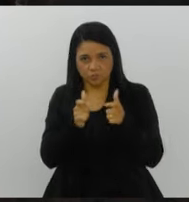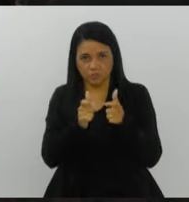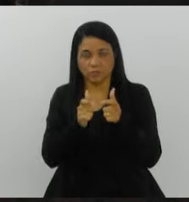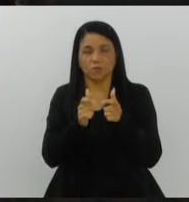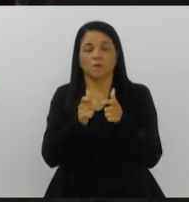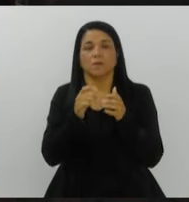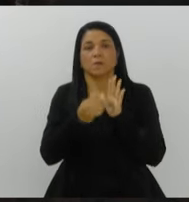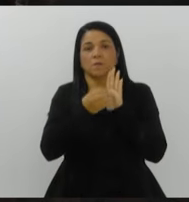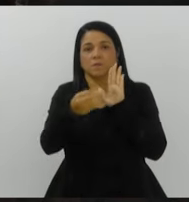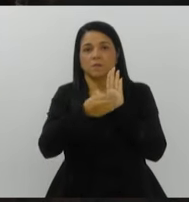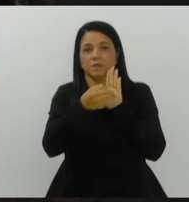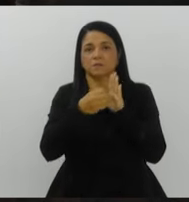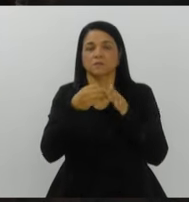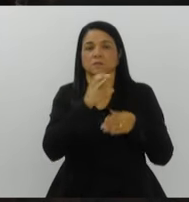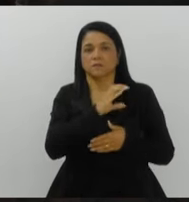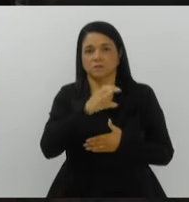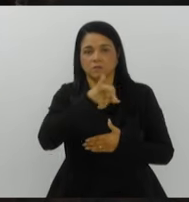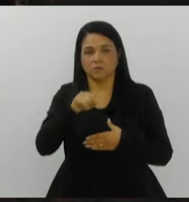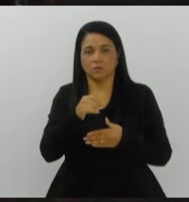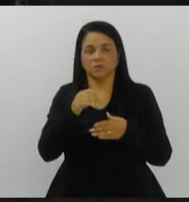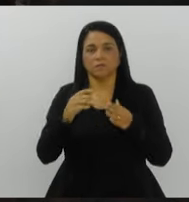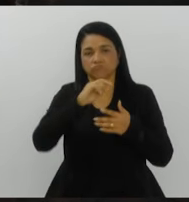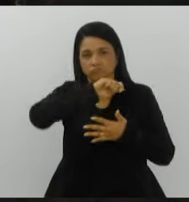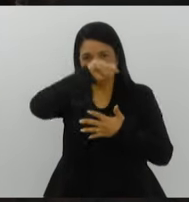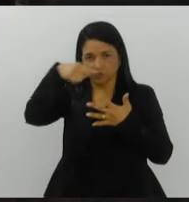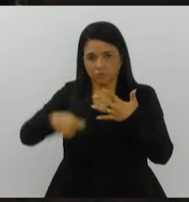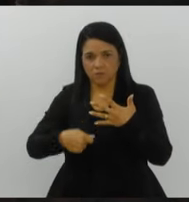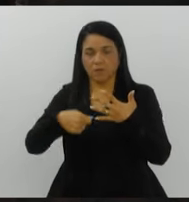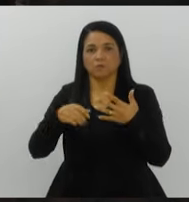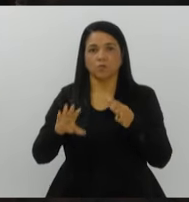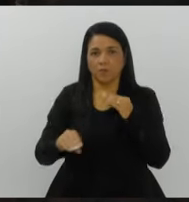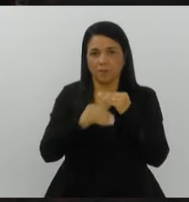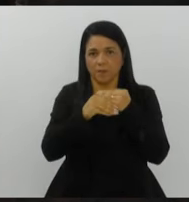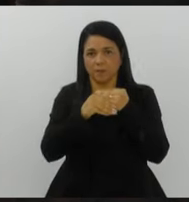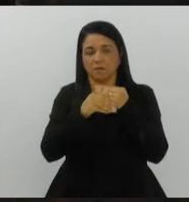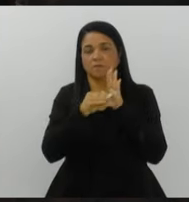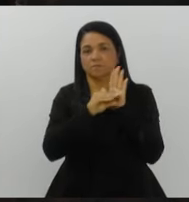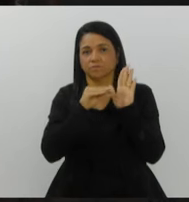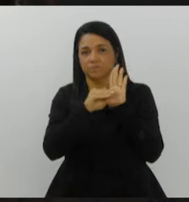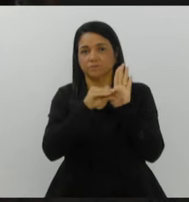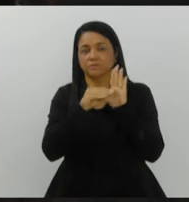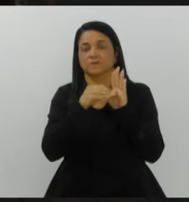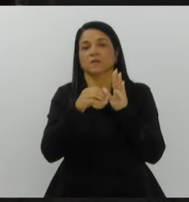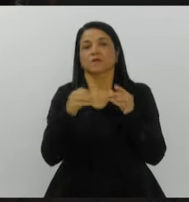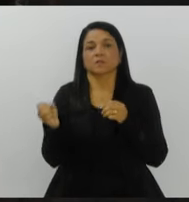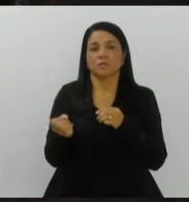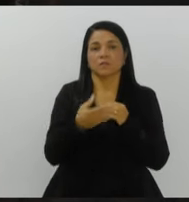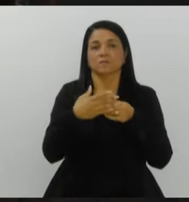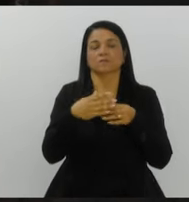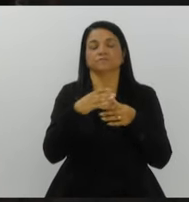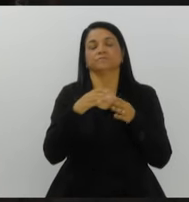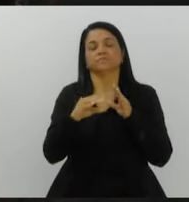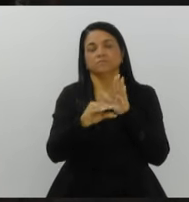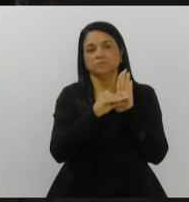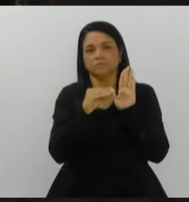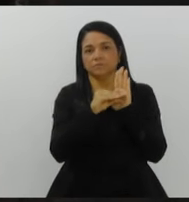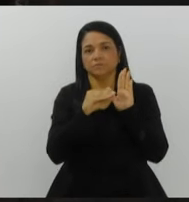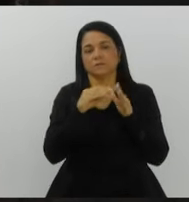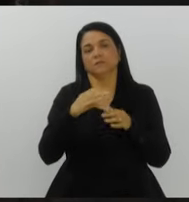da Comissão de Constituição e Justiça pela juridicidade com emenda. Novo parecer, emenda de plenário da Comissão de Constituição e